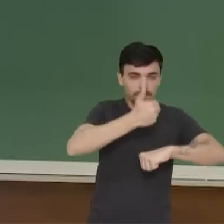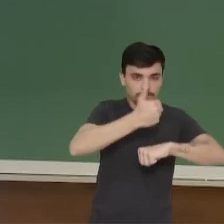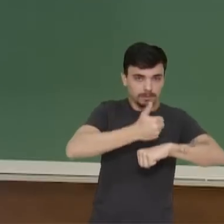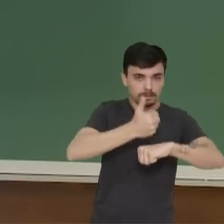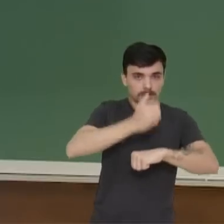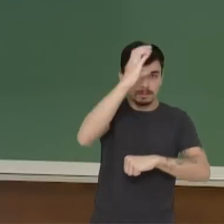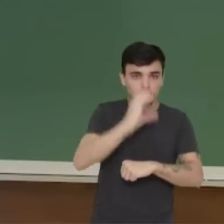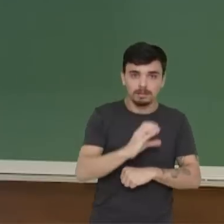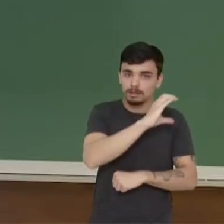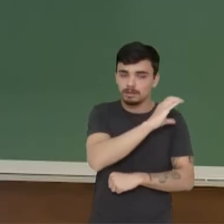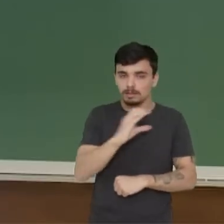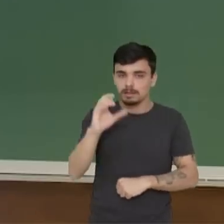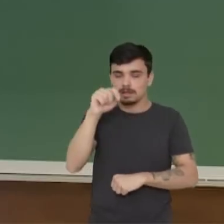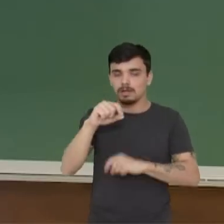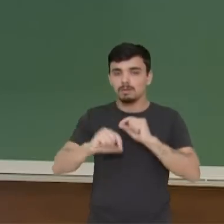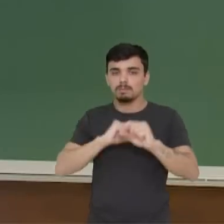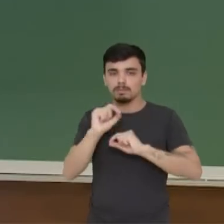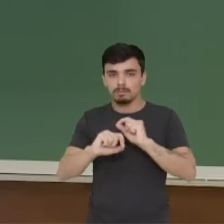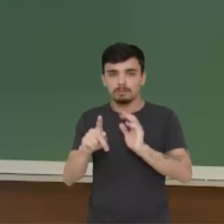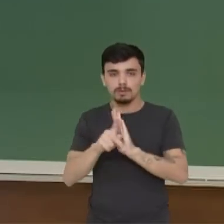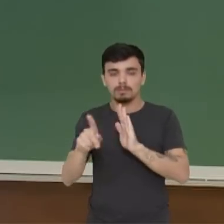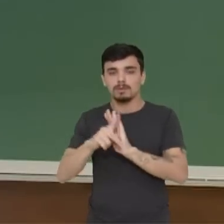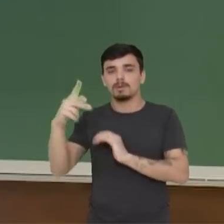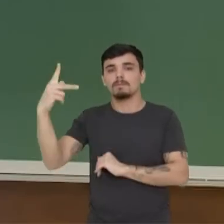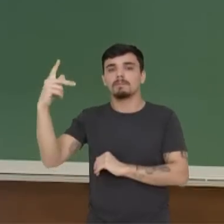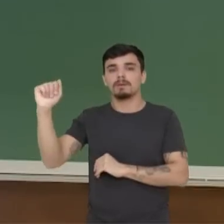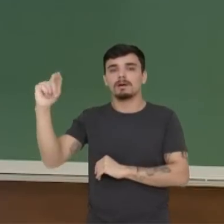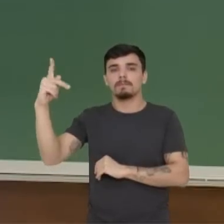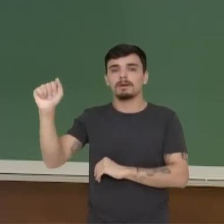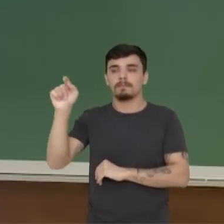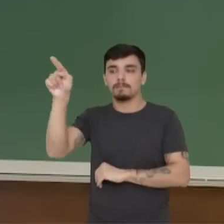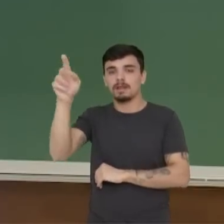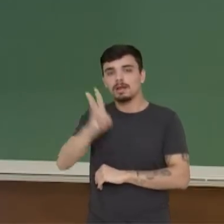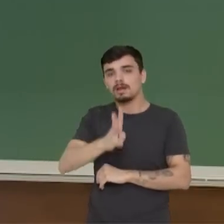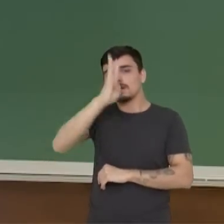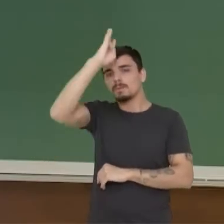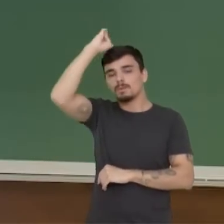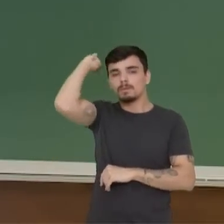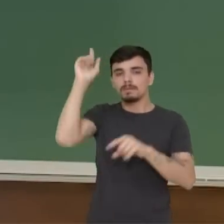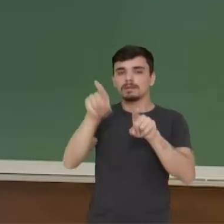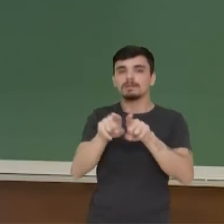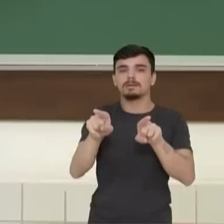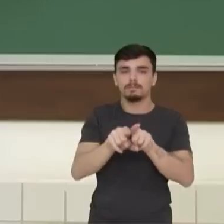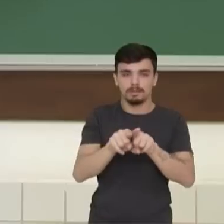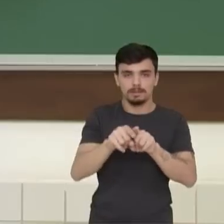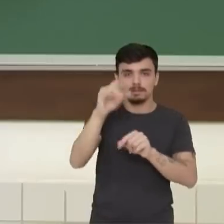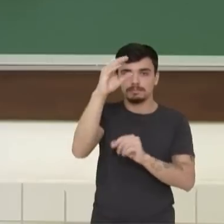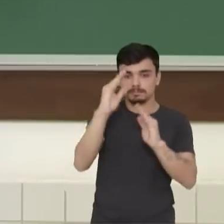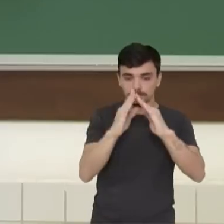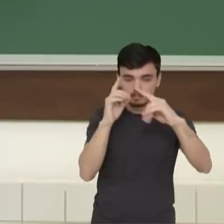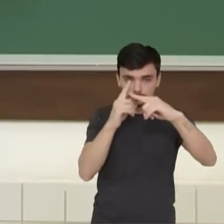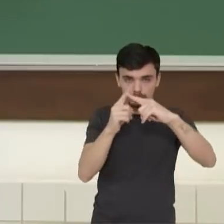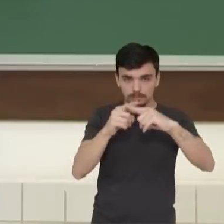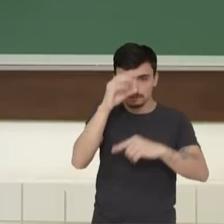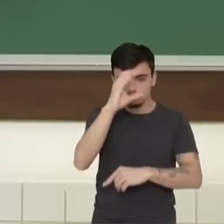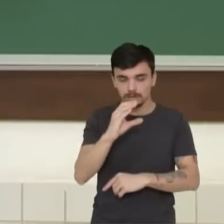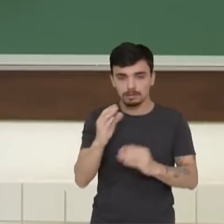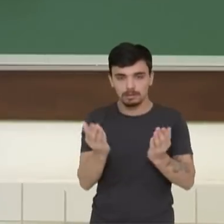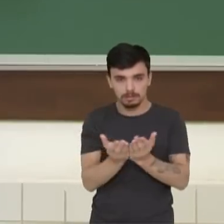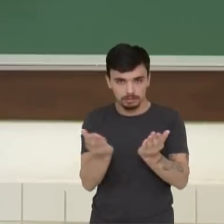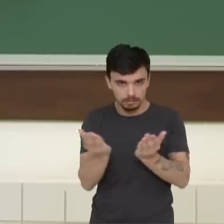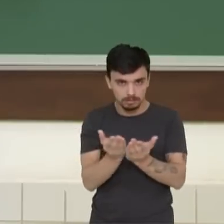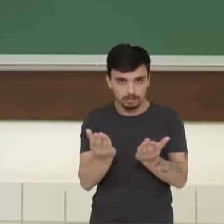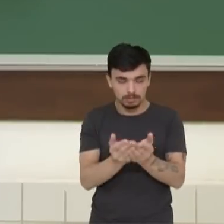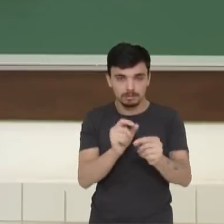Apostólica Romana vai ficar subordinado ao Papa, em Roma, e a Igreja Cristã do Oriente vai ficar subordinada